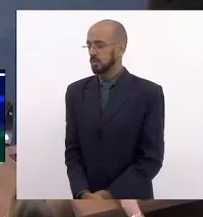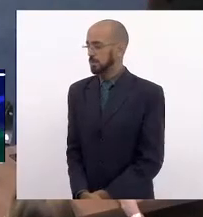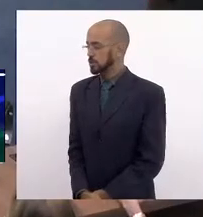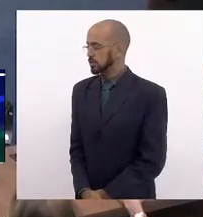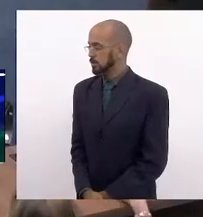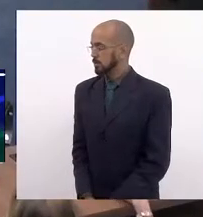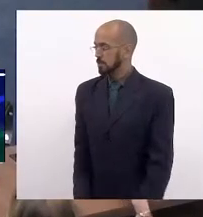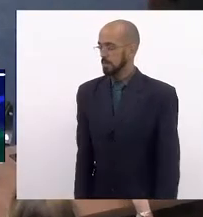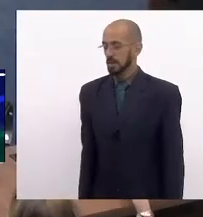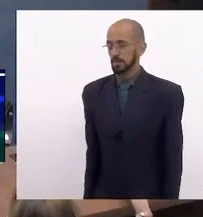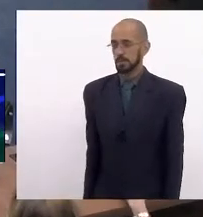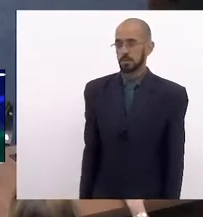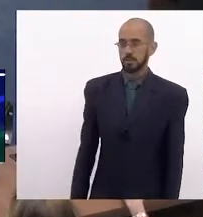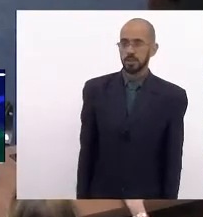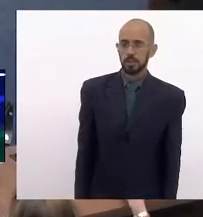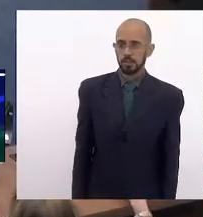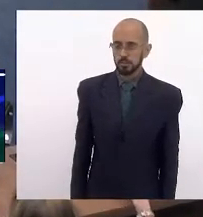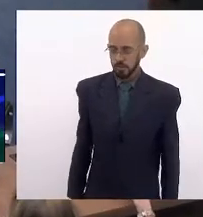G1